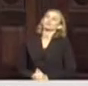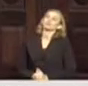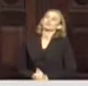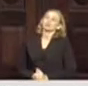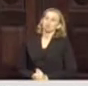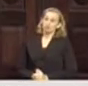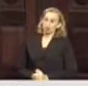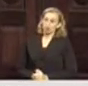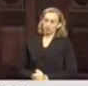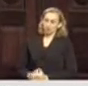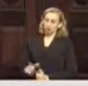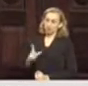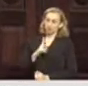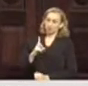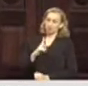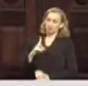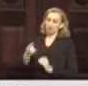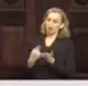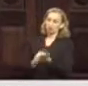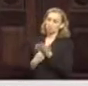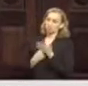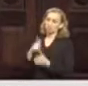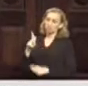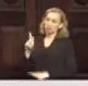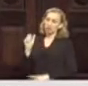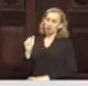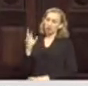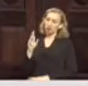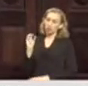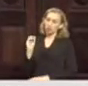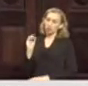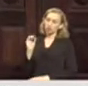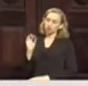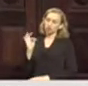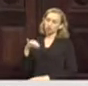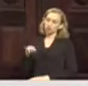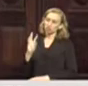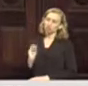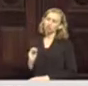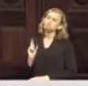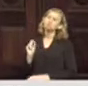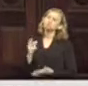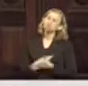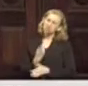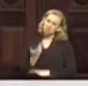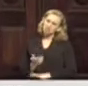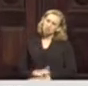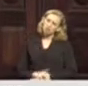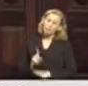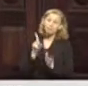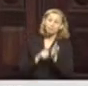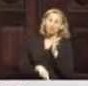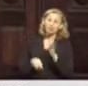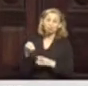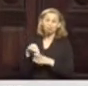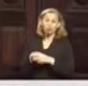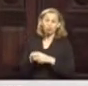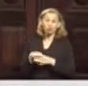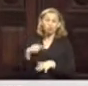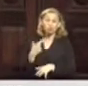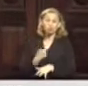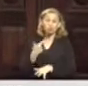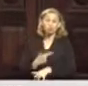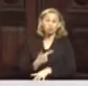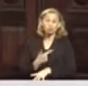teve o apoio do Garotinho. E sabe o que aconteceu? teve menos voto no segundo